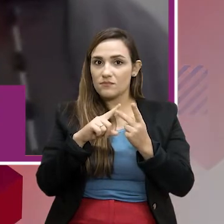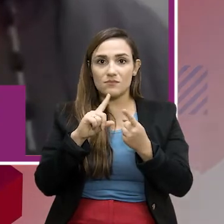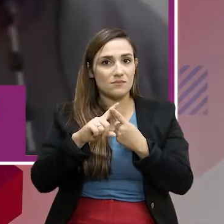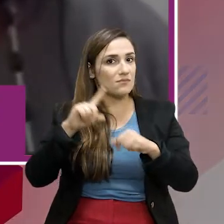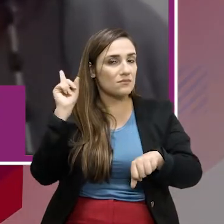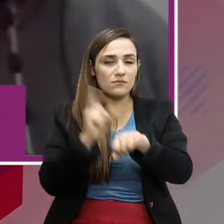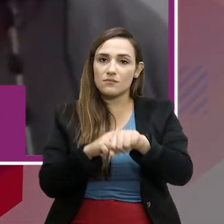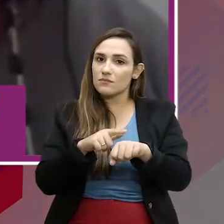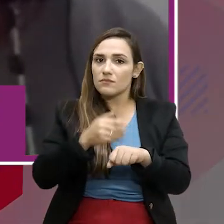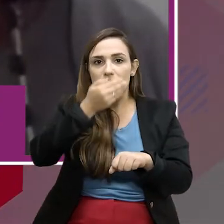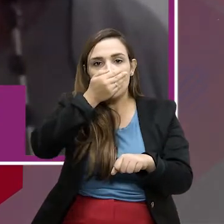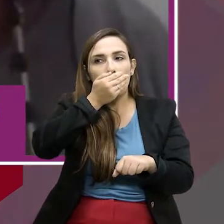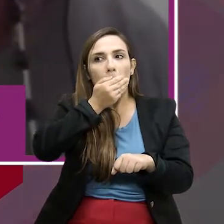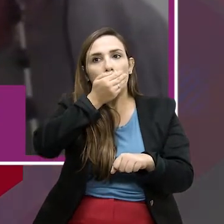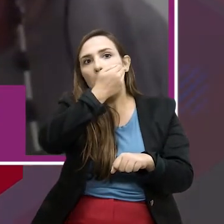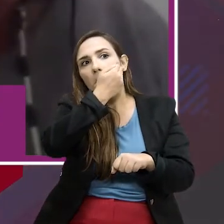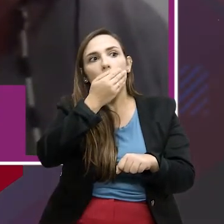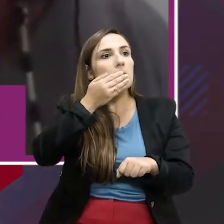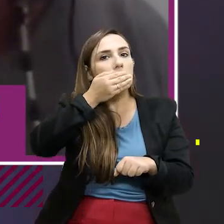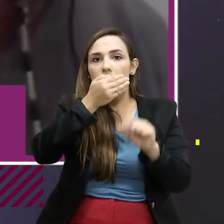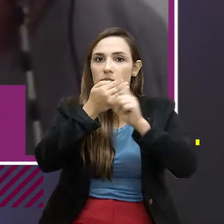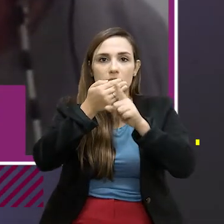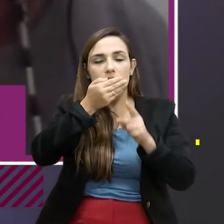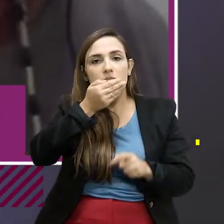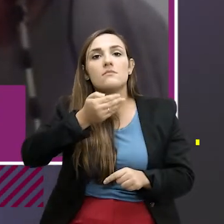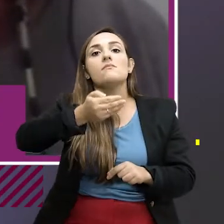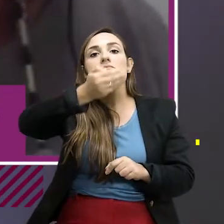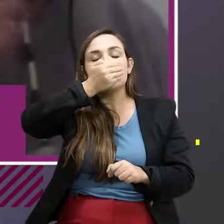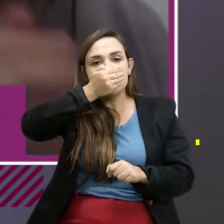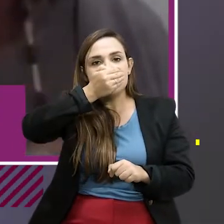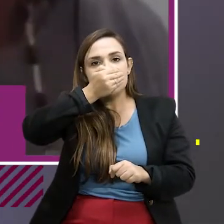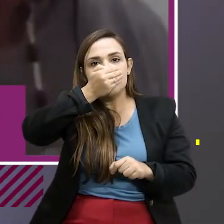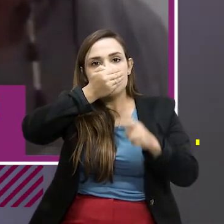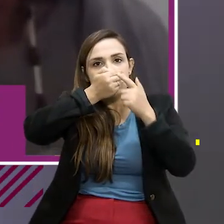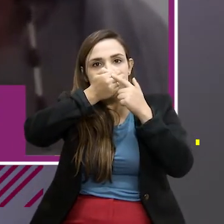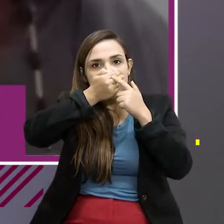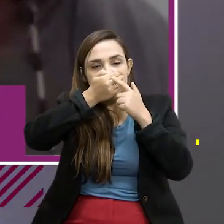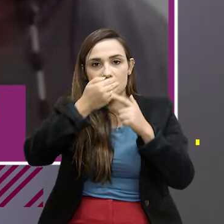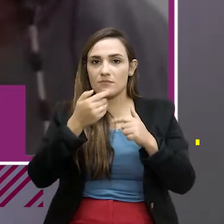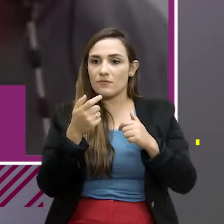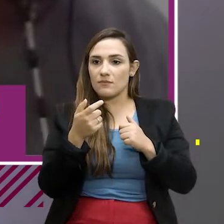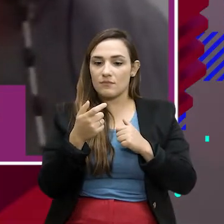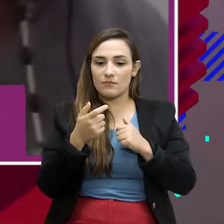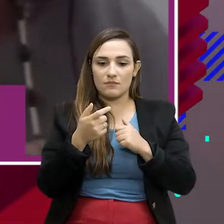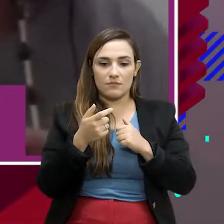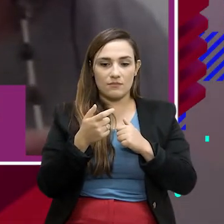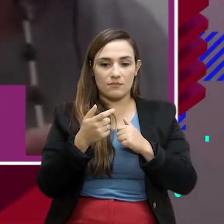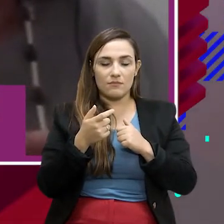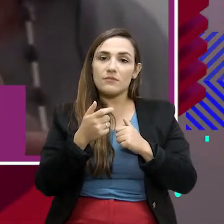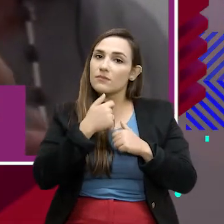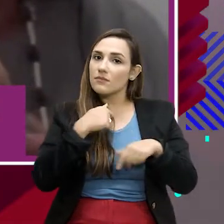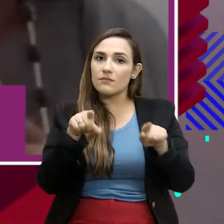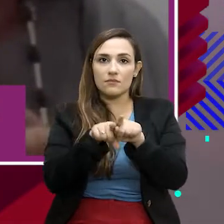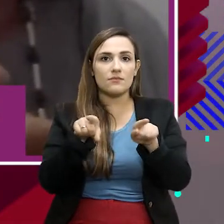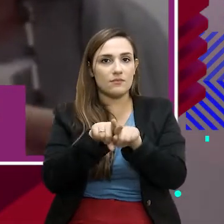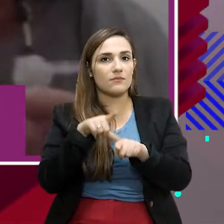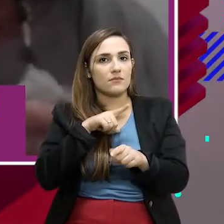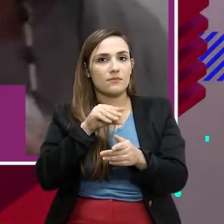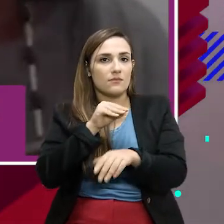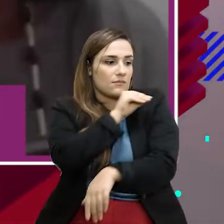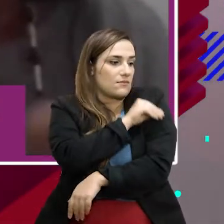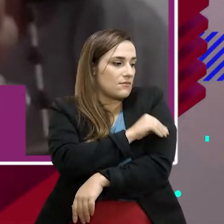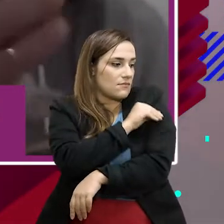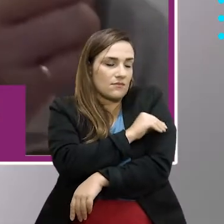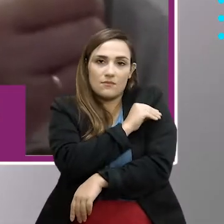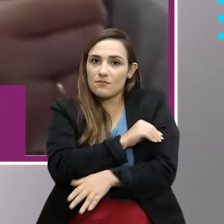primeira coisa, o tempo inteiro. Então a gente precisa realmente, saio de casa, vai colocar a máscara. Eu não saio sem o meu amigo,